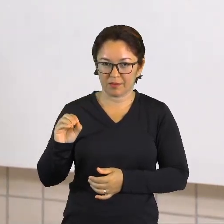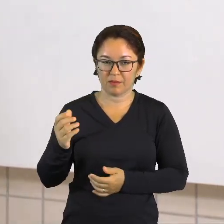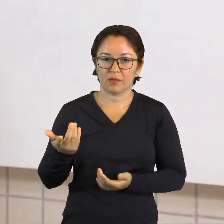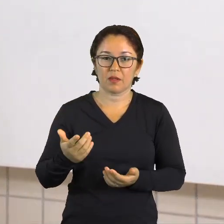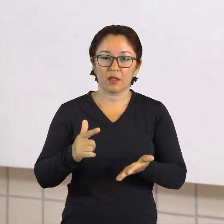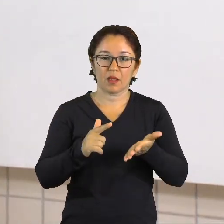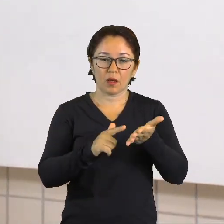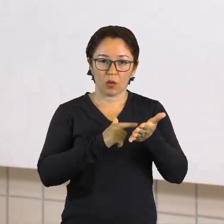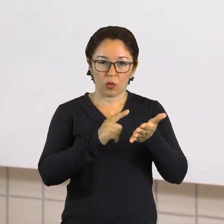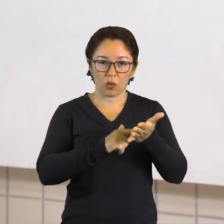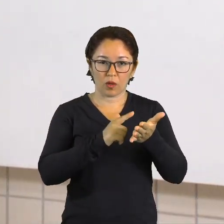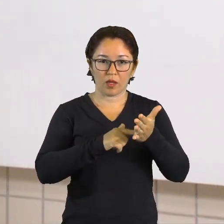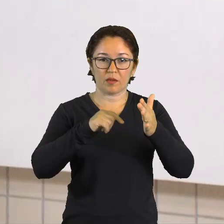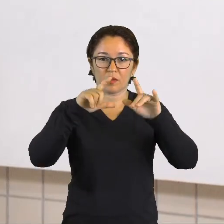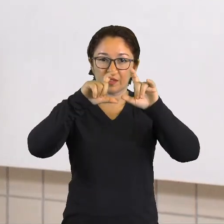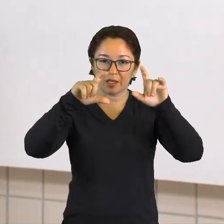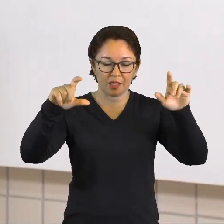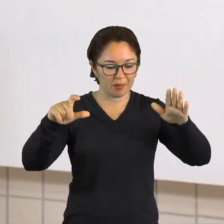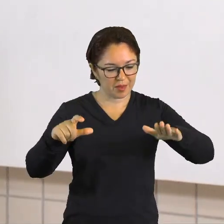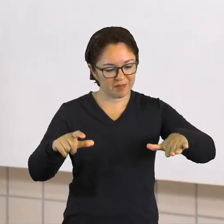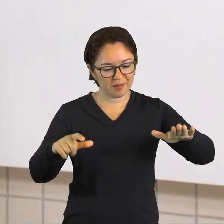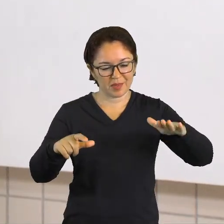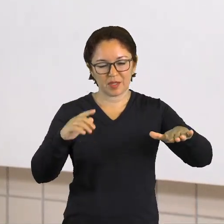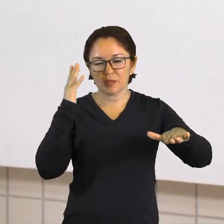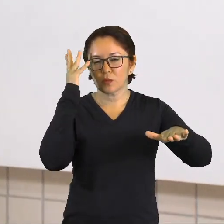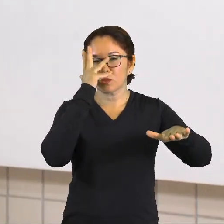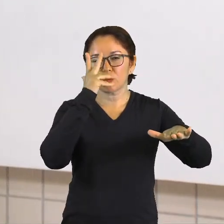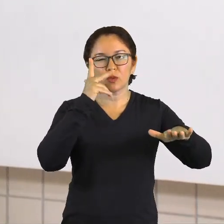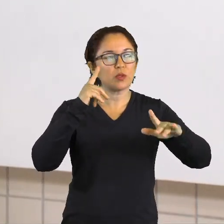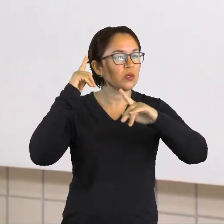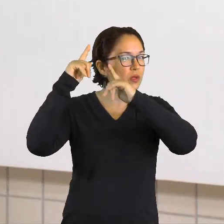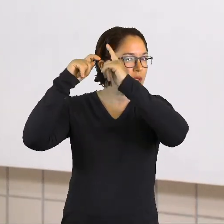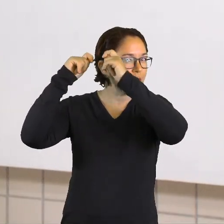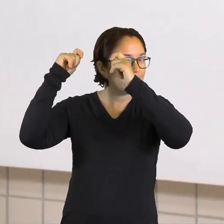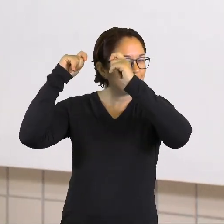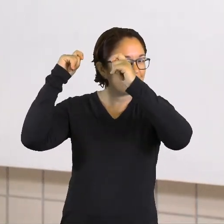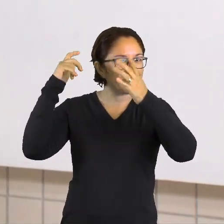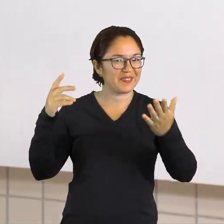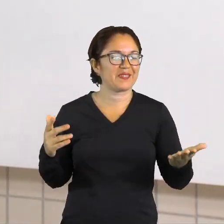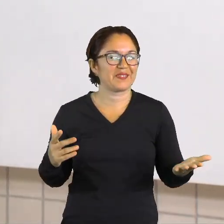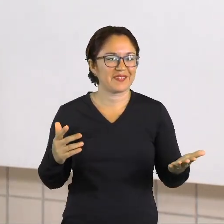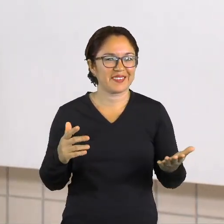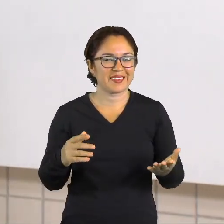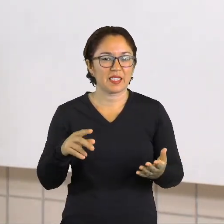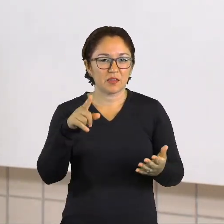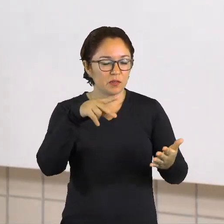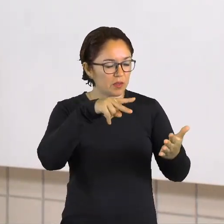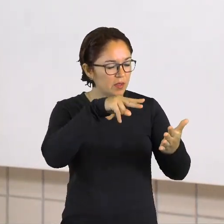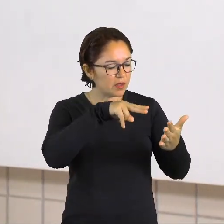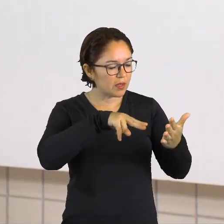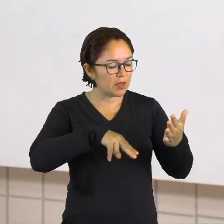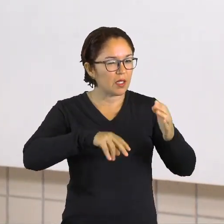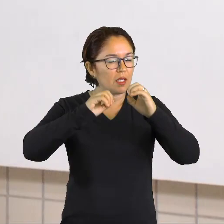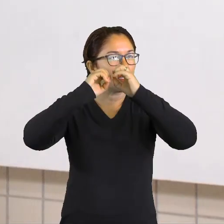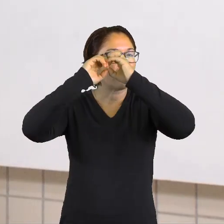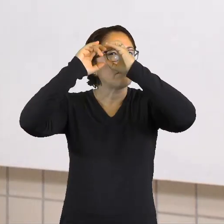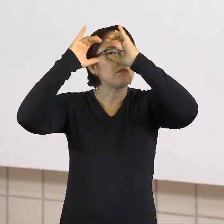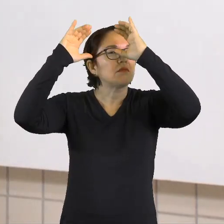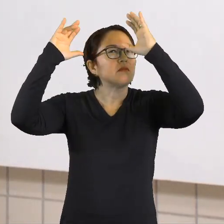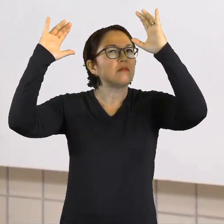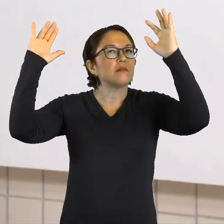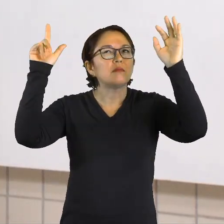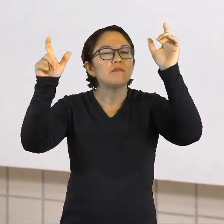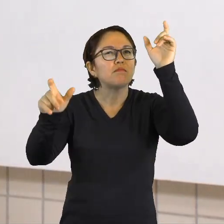Laço de Fita. Você vai encantar com as personagens, é uma narração cheia de fantasia. Para fazer